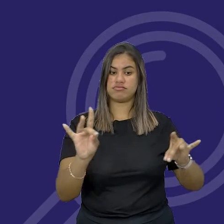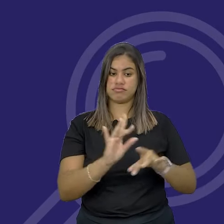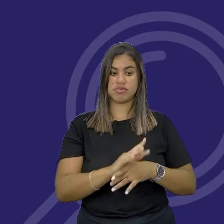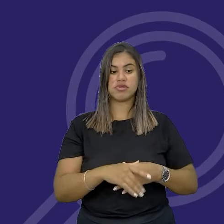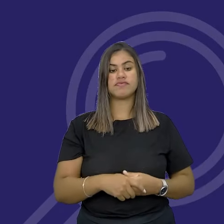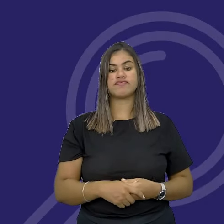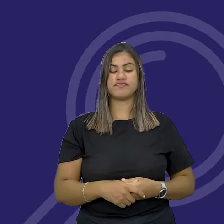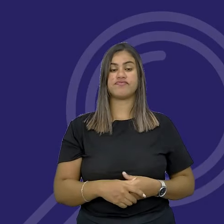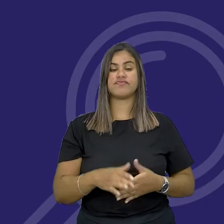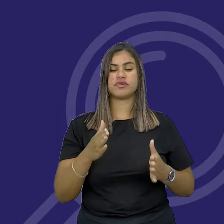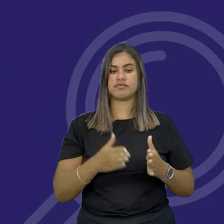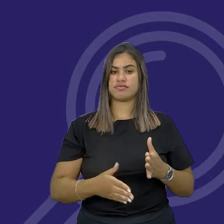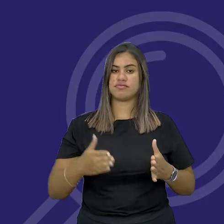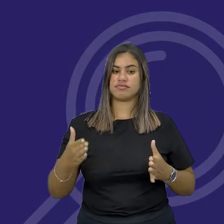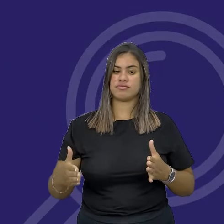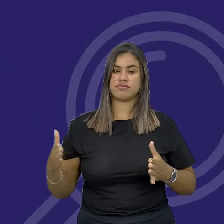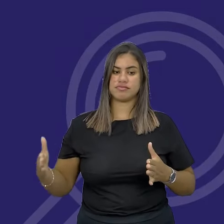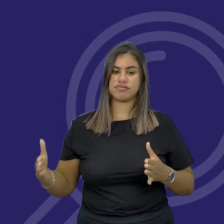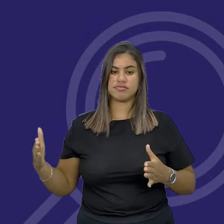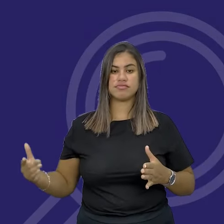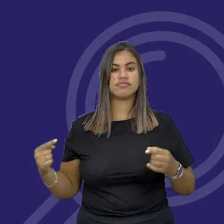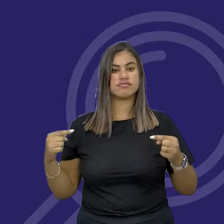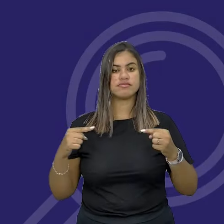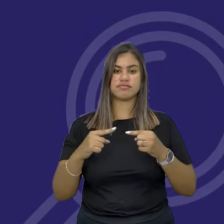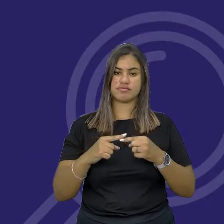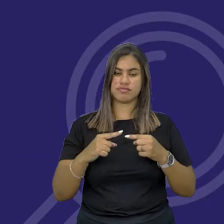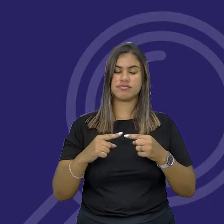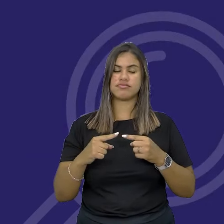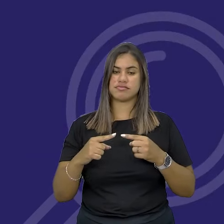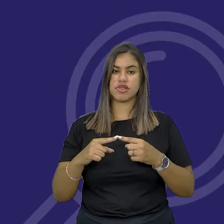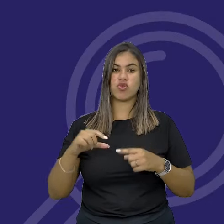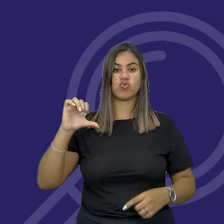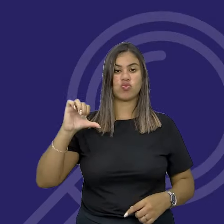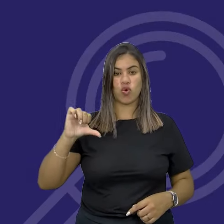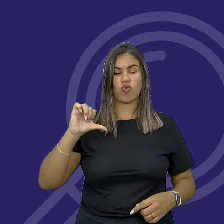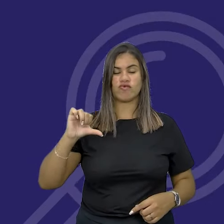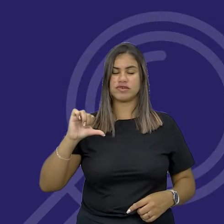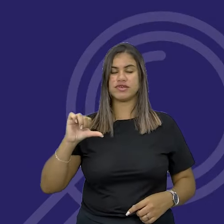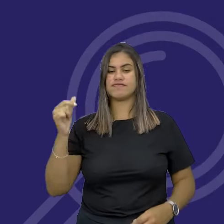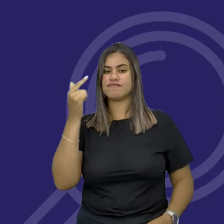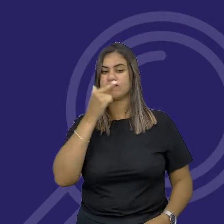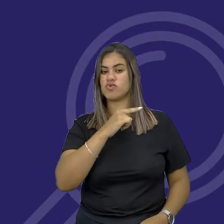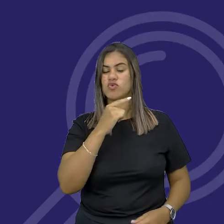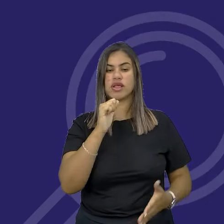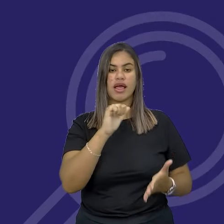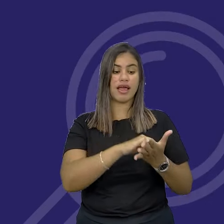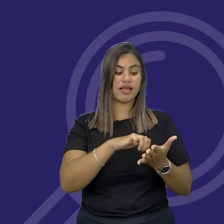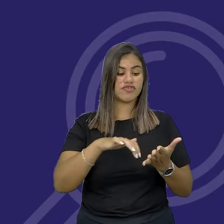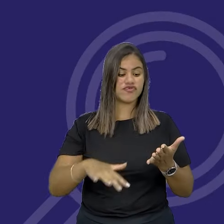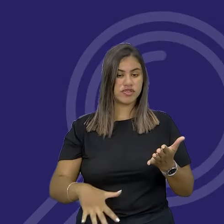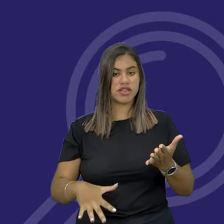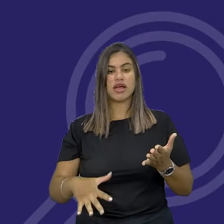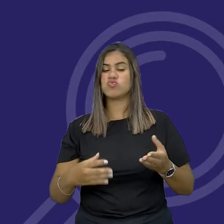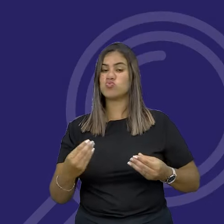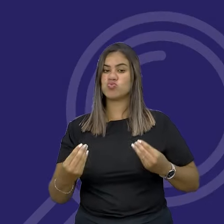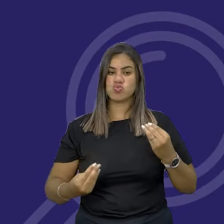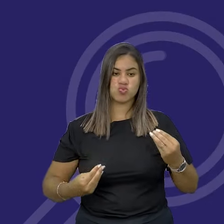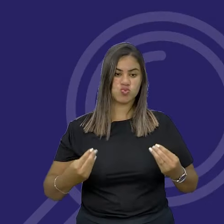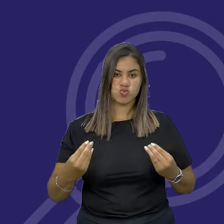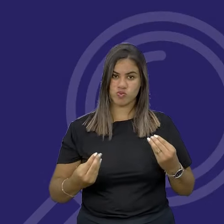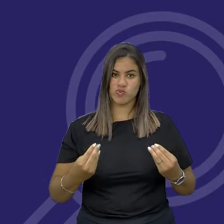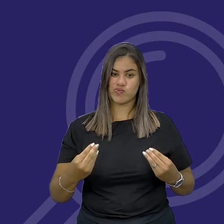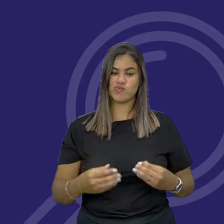para as etapas, como a gente vai fazer para aplicar aquelas 9 etapas nessas atividades ou em outras que o professor achar